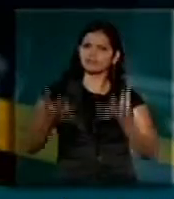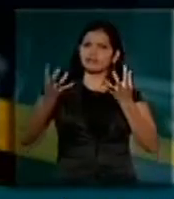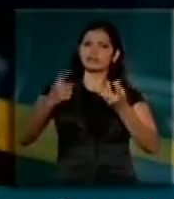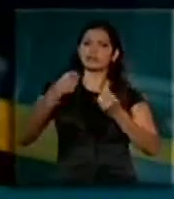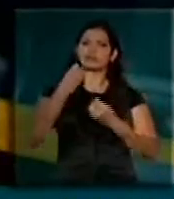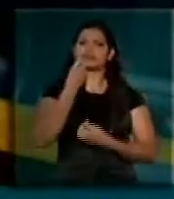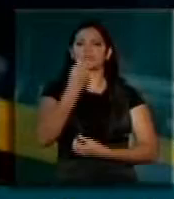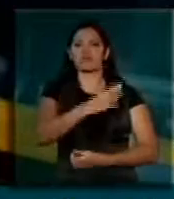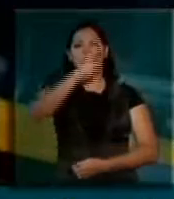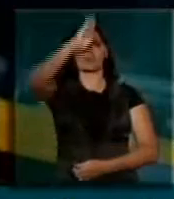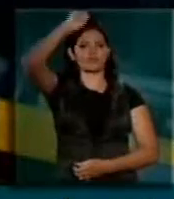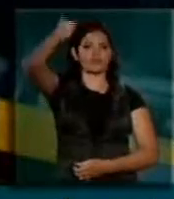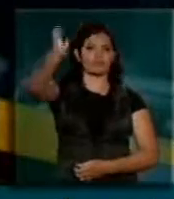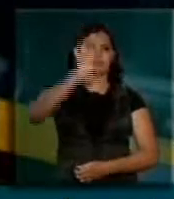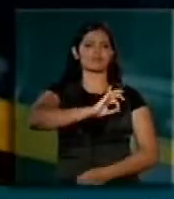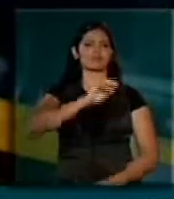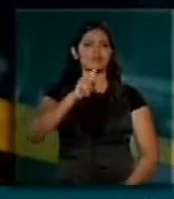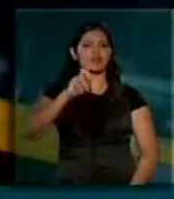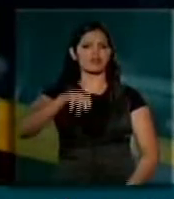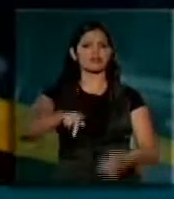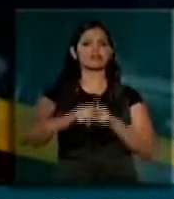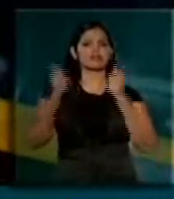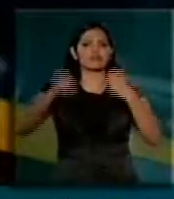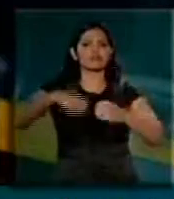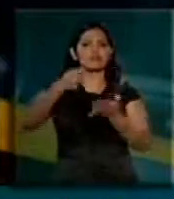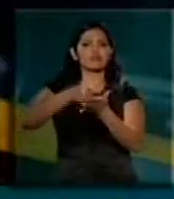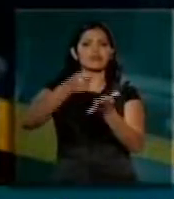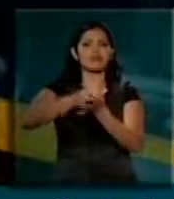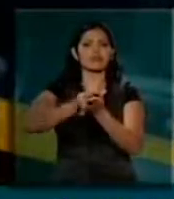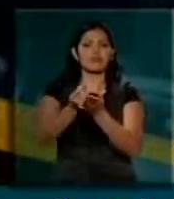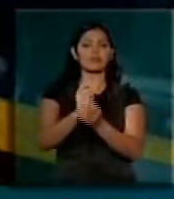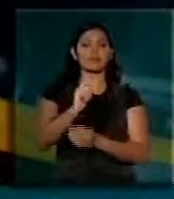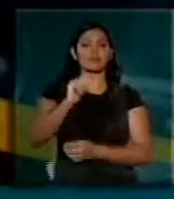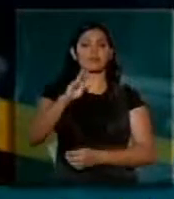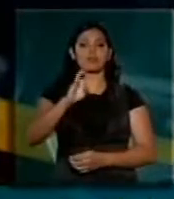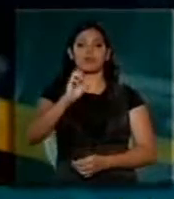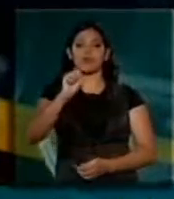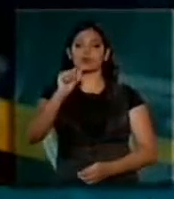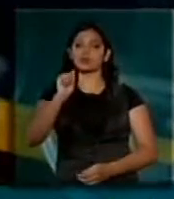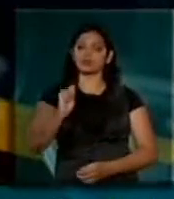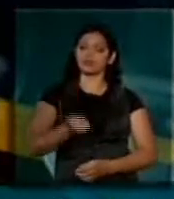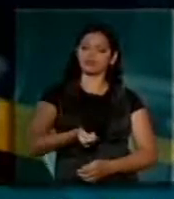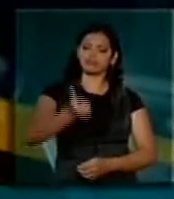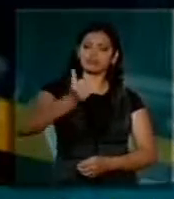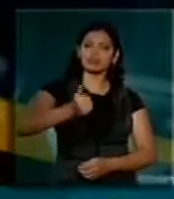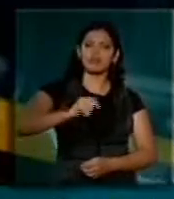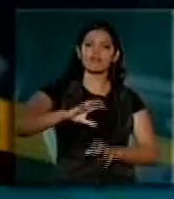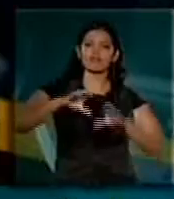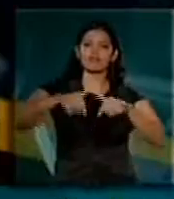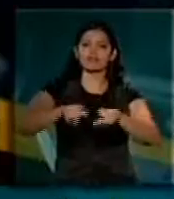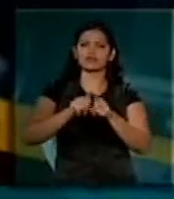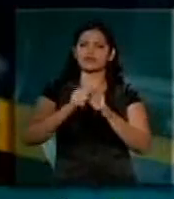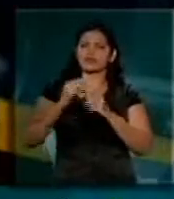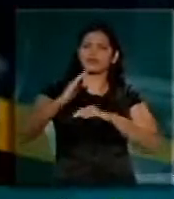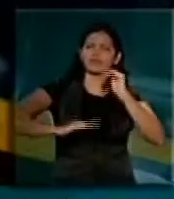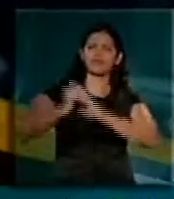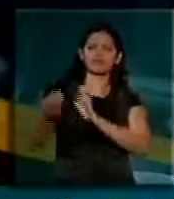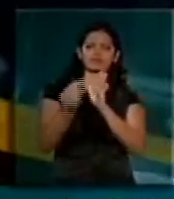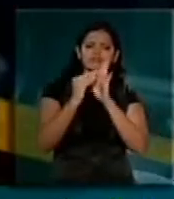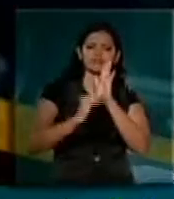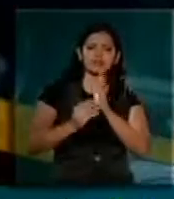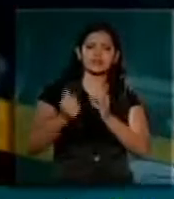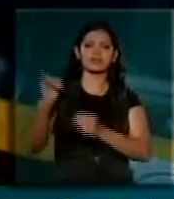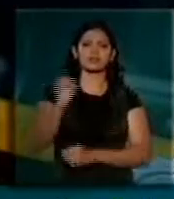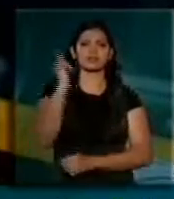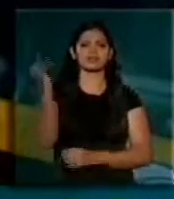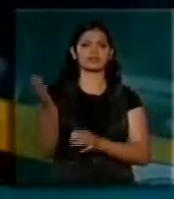bombeiros militares, devido à possibilidade do pagamento de Bolsa Formação. Mas não é só, tem muitos outros elementos importantes